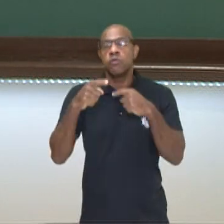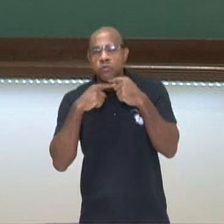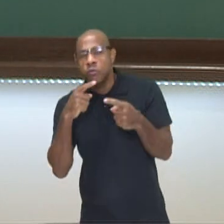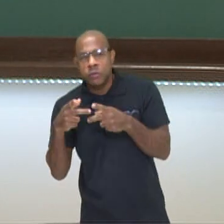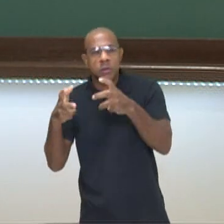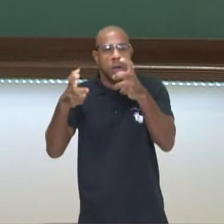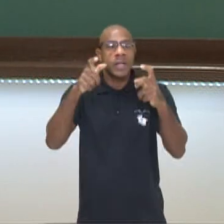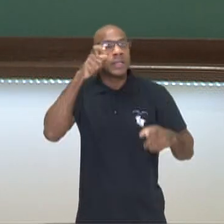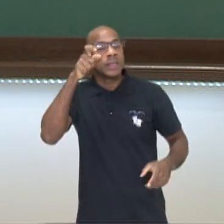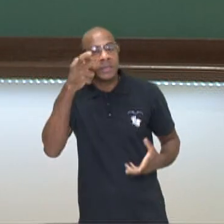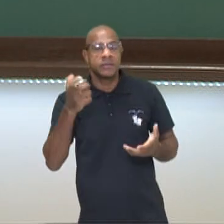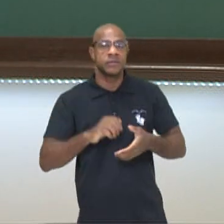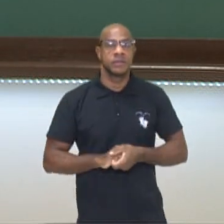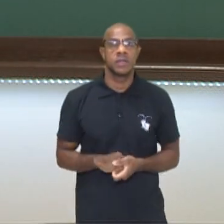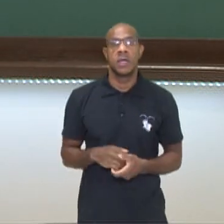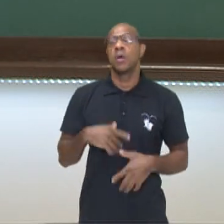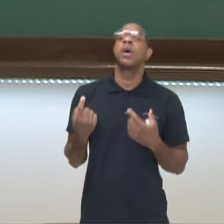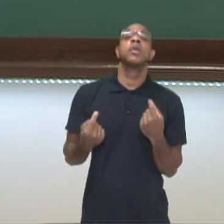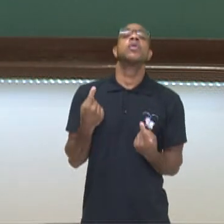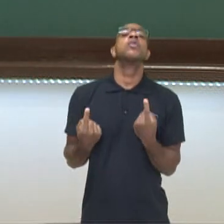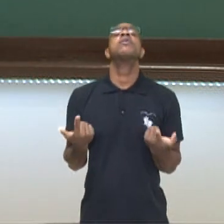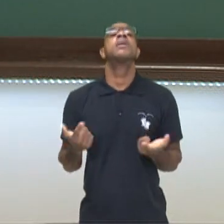já foram levantadas. Quais dúvidas, né?